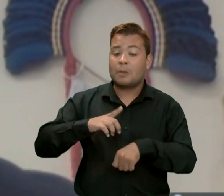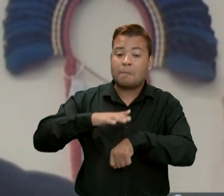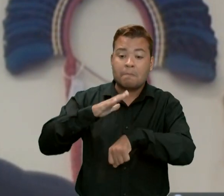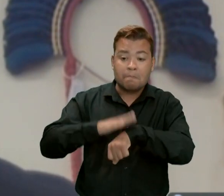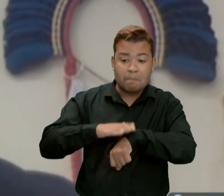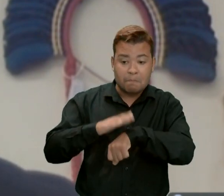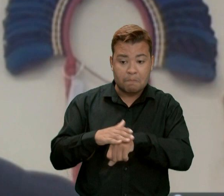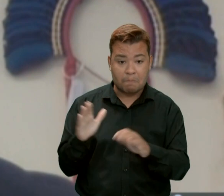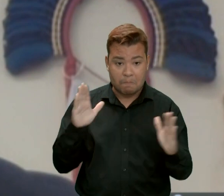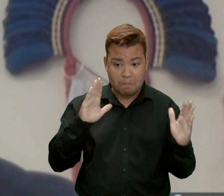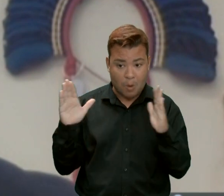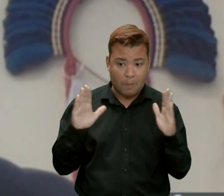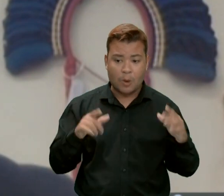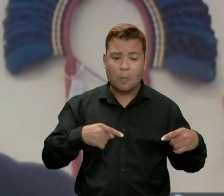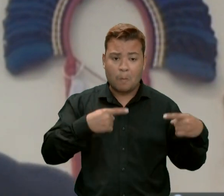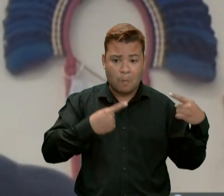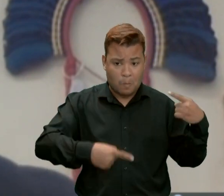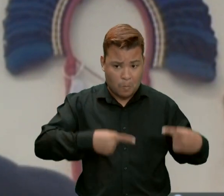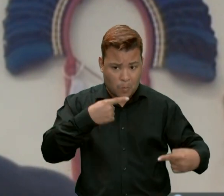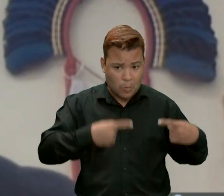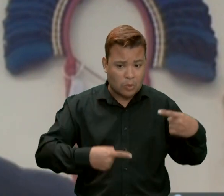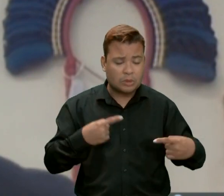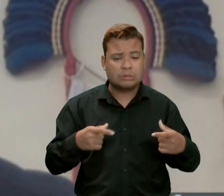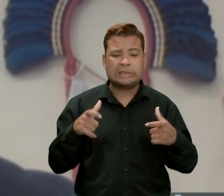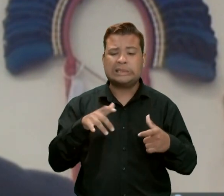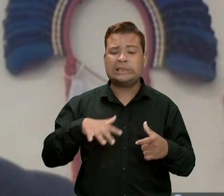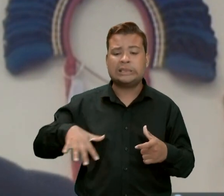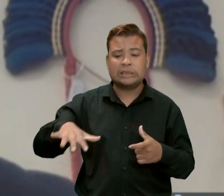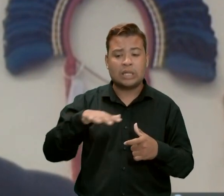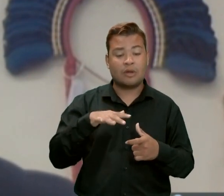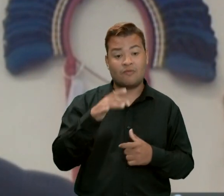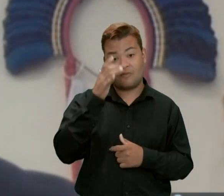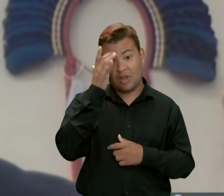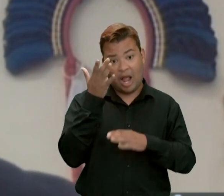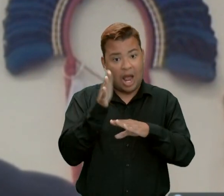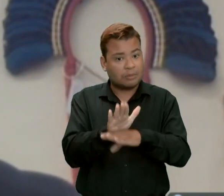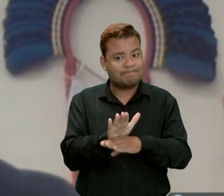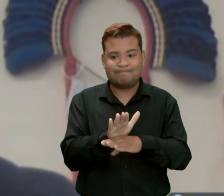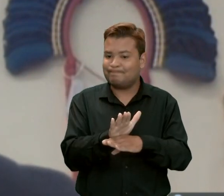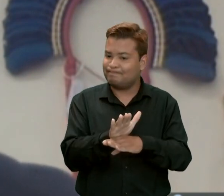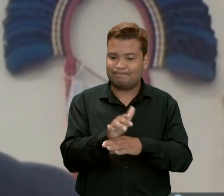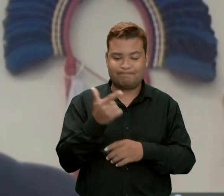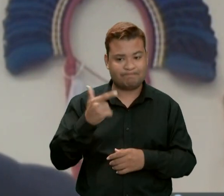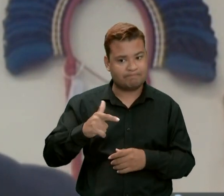em um ambiente institucional muito desfavorável à implementação desses direitos.